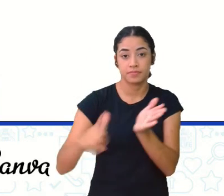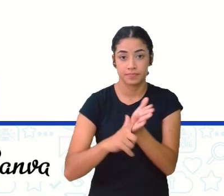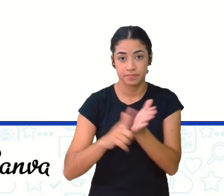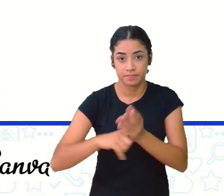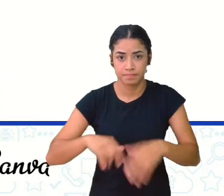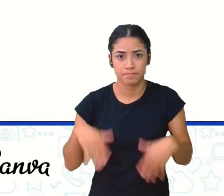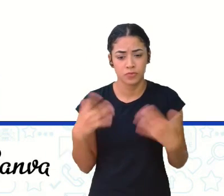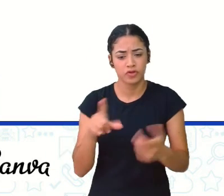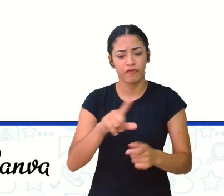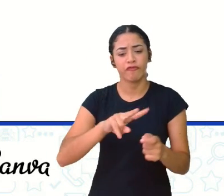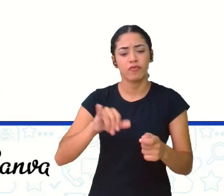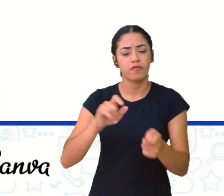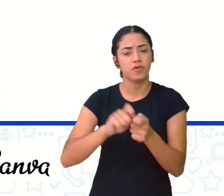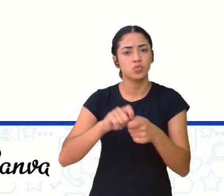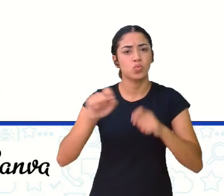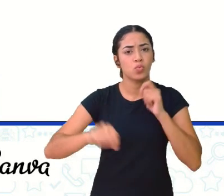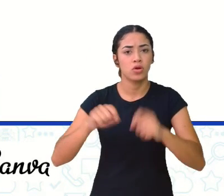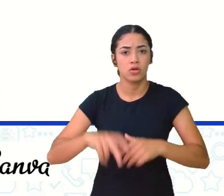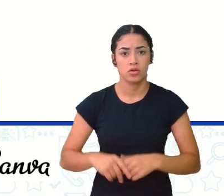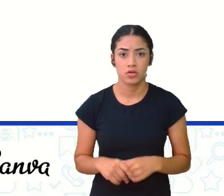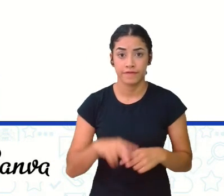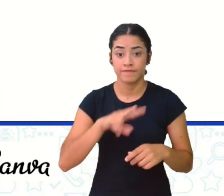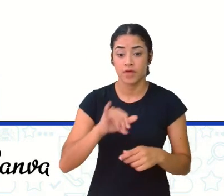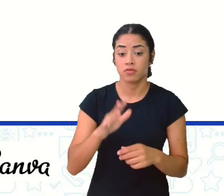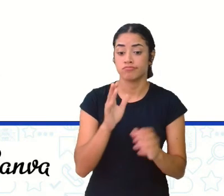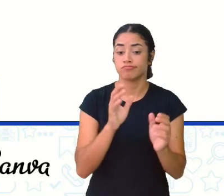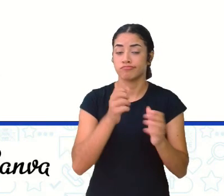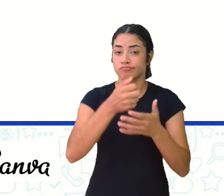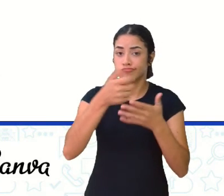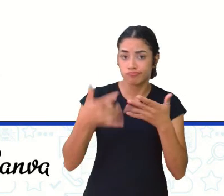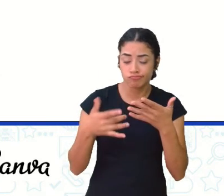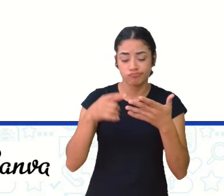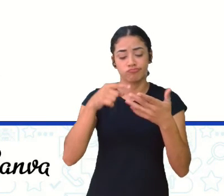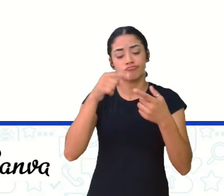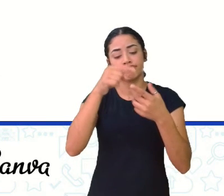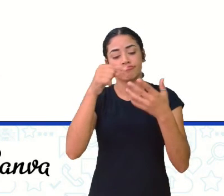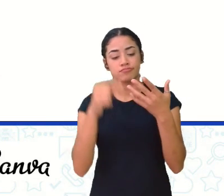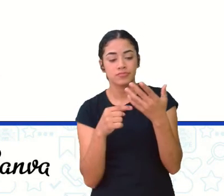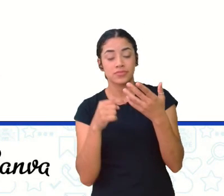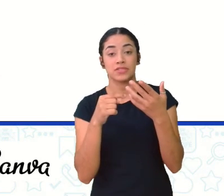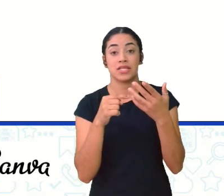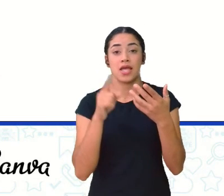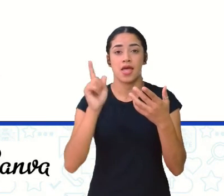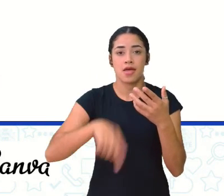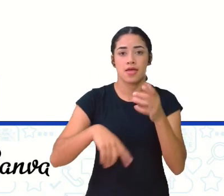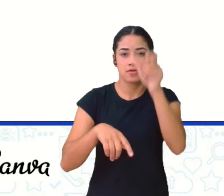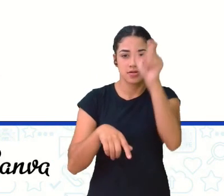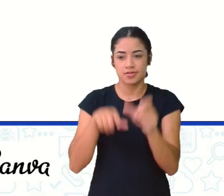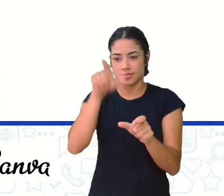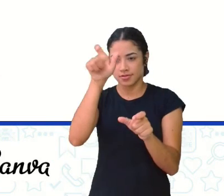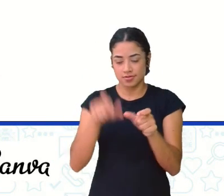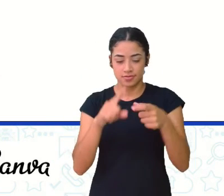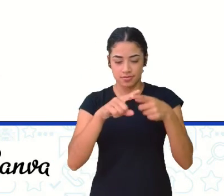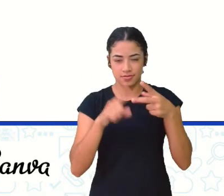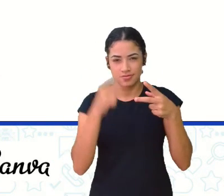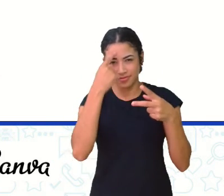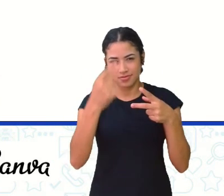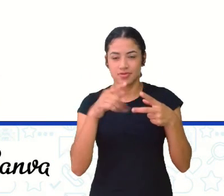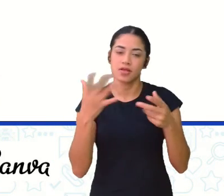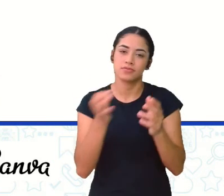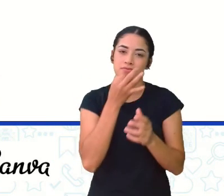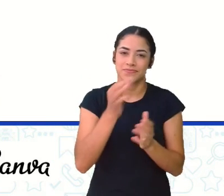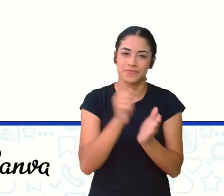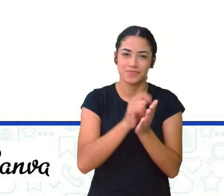Então, o que é que vocês vão fazer? Vocês vão classificar se são condutores ou isolantes. Essa é a sugestão de atividade. Nós